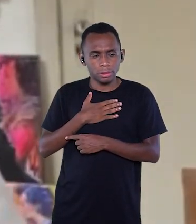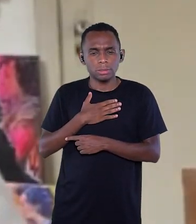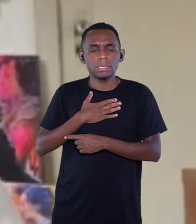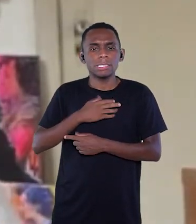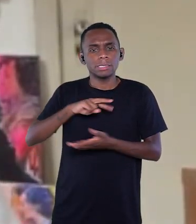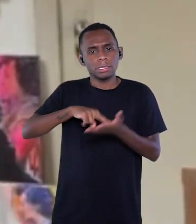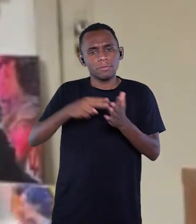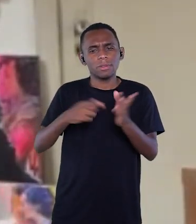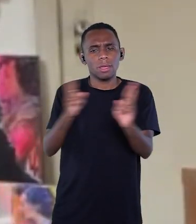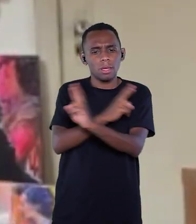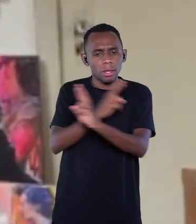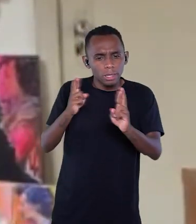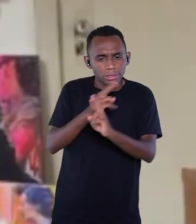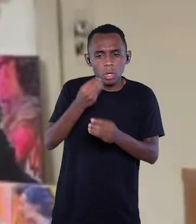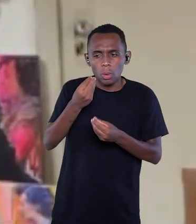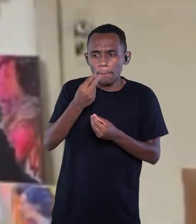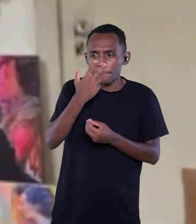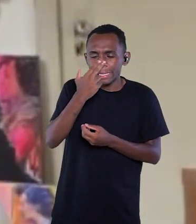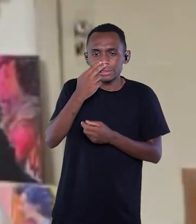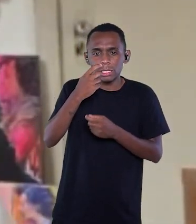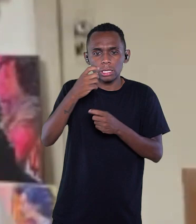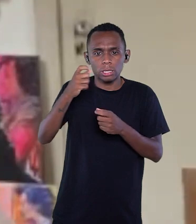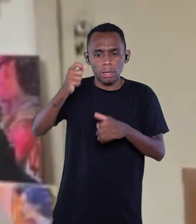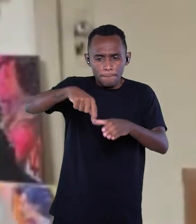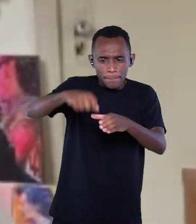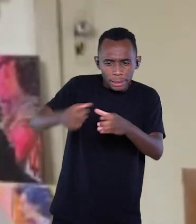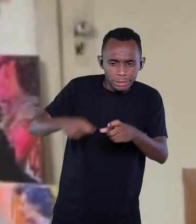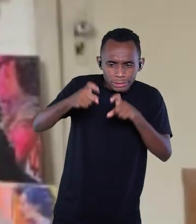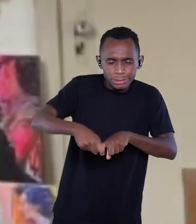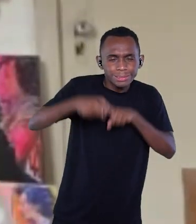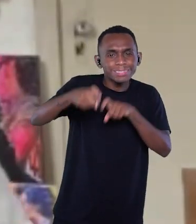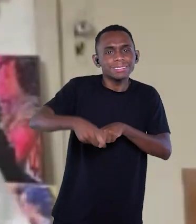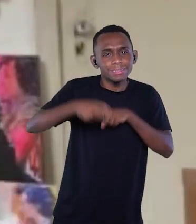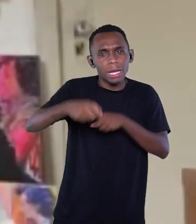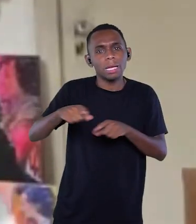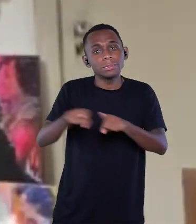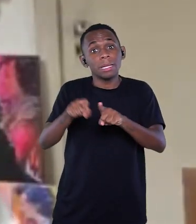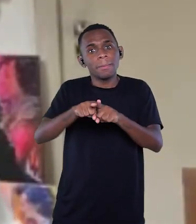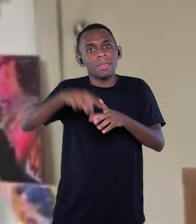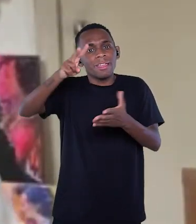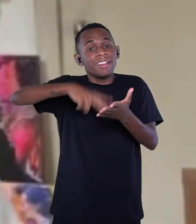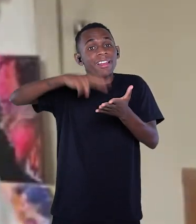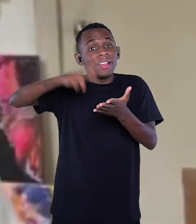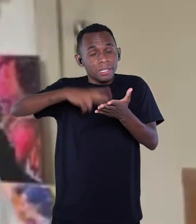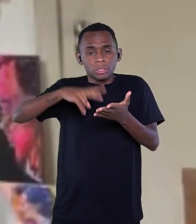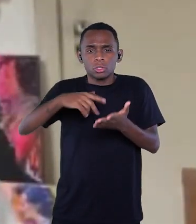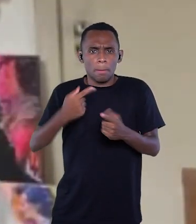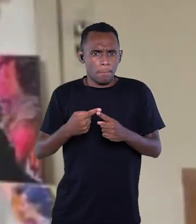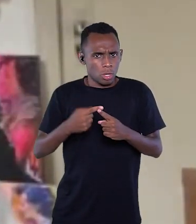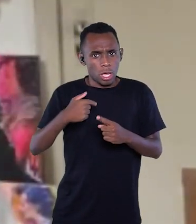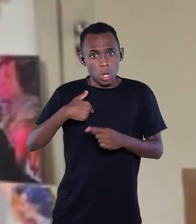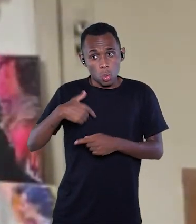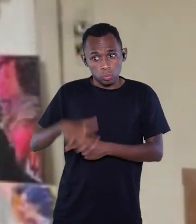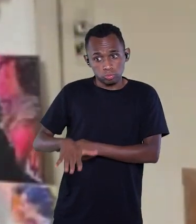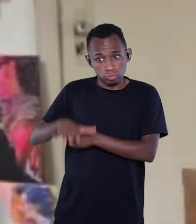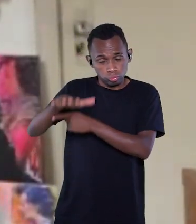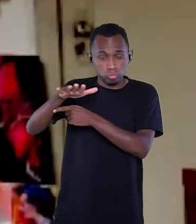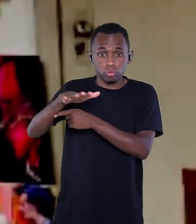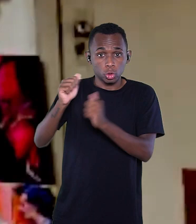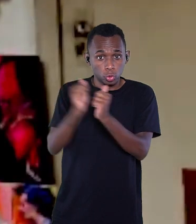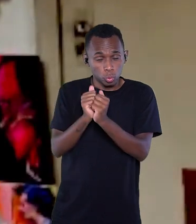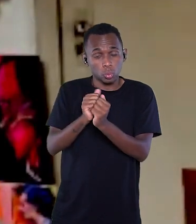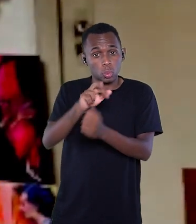muito relacionado a essa coisa do cultivo, né? A gente ficar se cultivando, assim, lendo. Enfim, eu cresci com 2